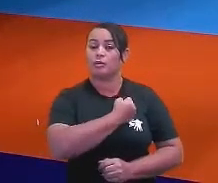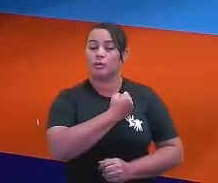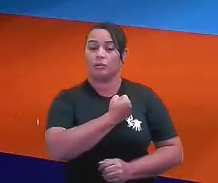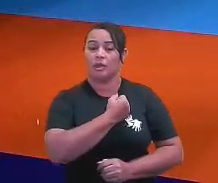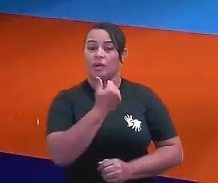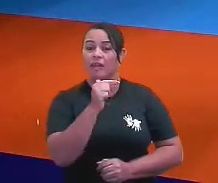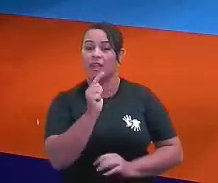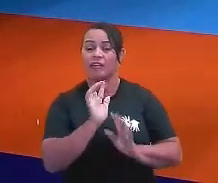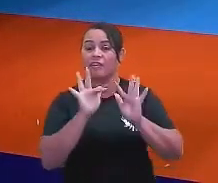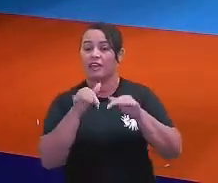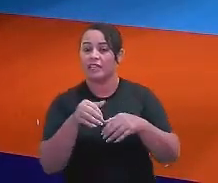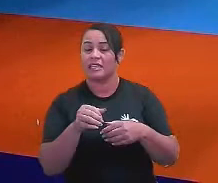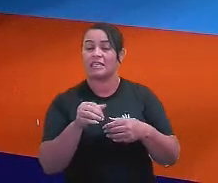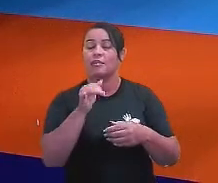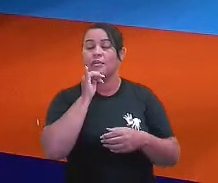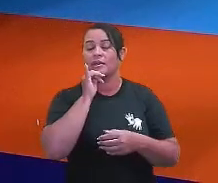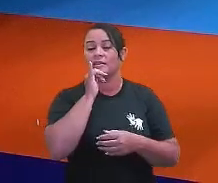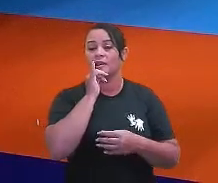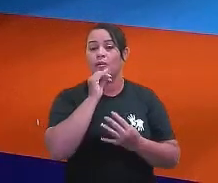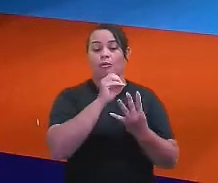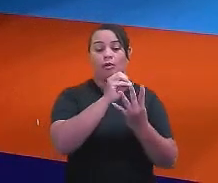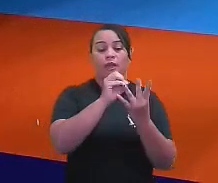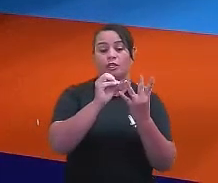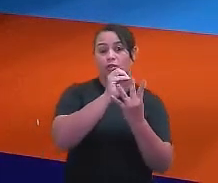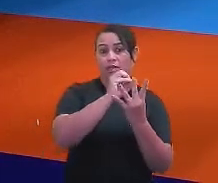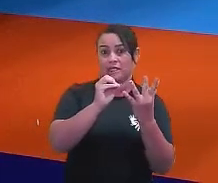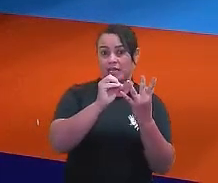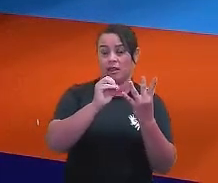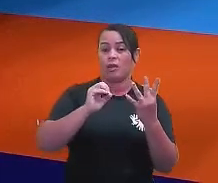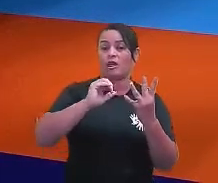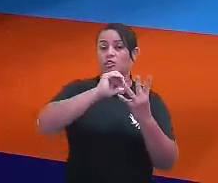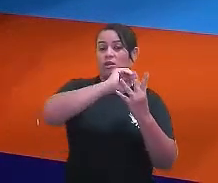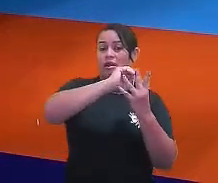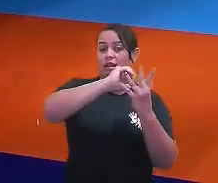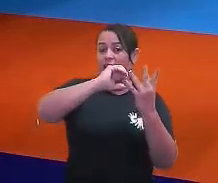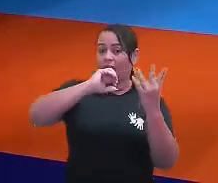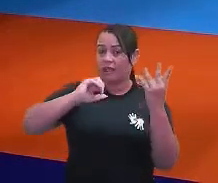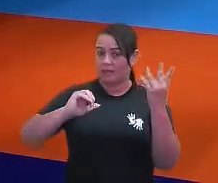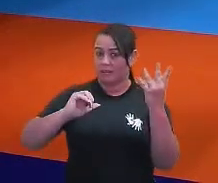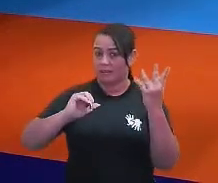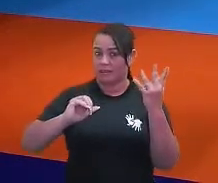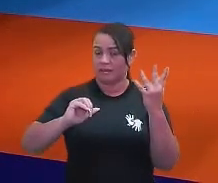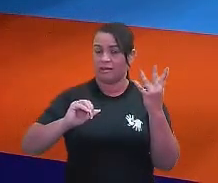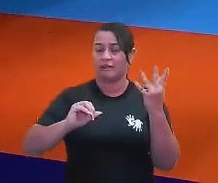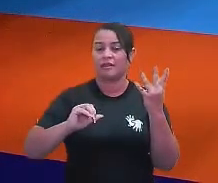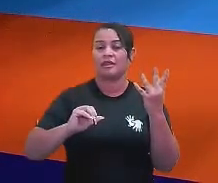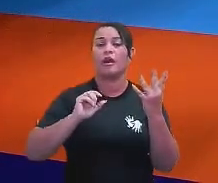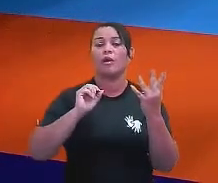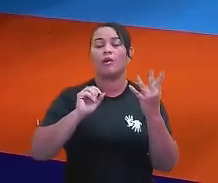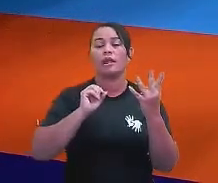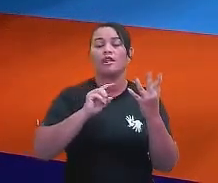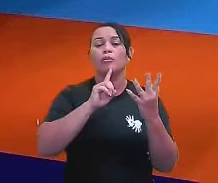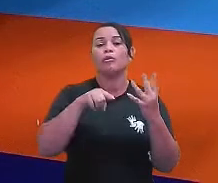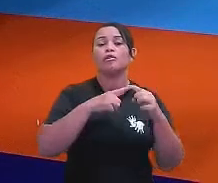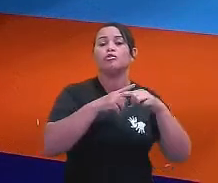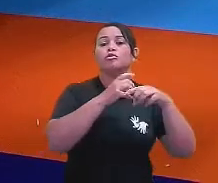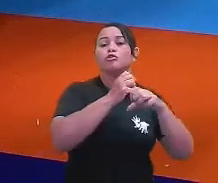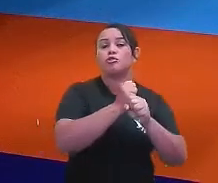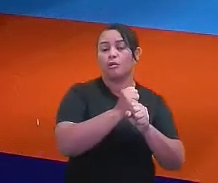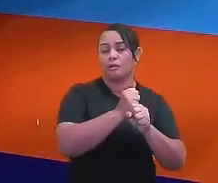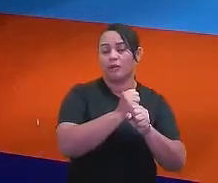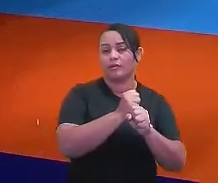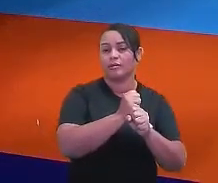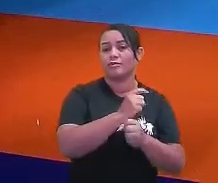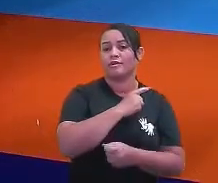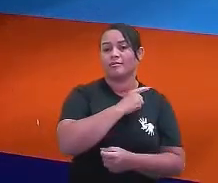2 zeros, é só eliminar a unidade e a dezena que o compõe, somando os algarismos restantes ao